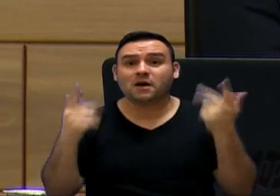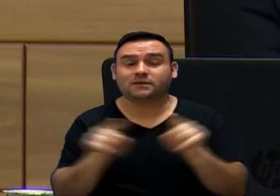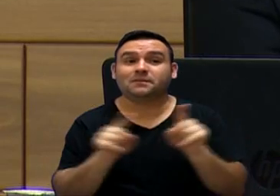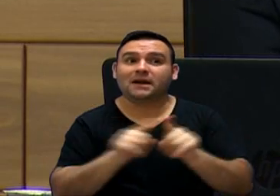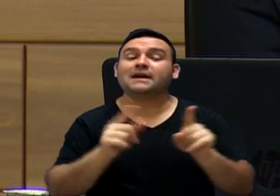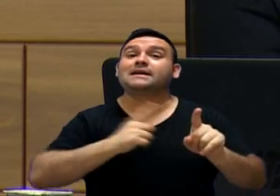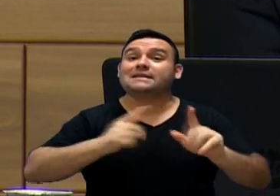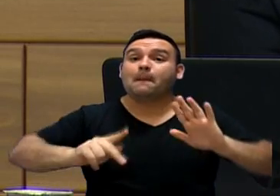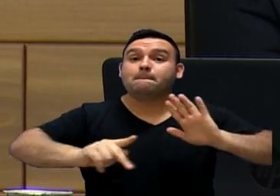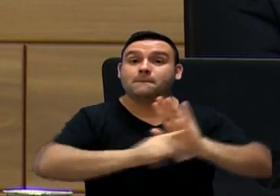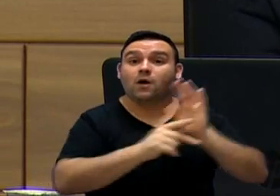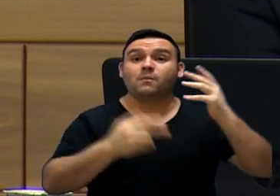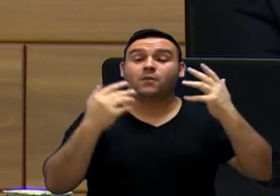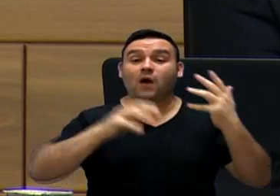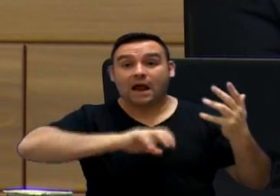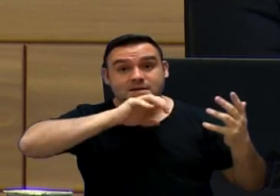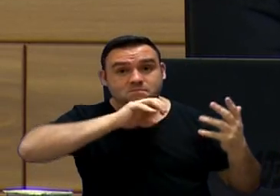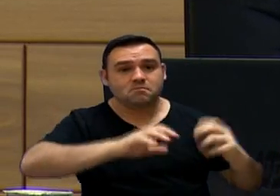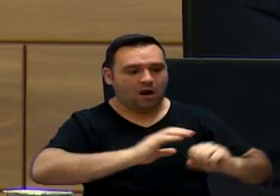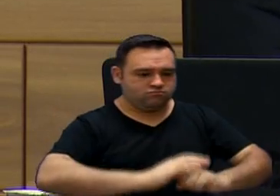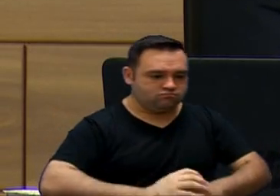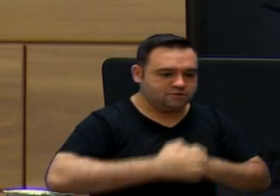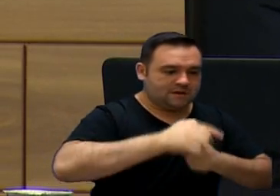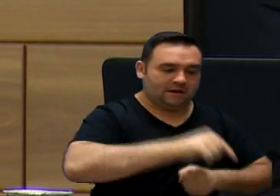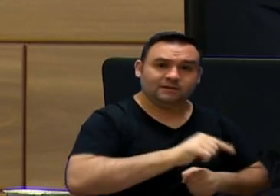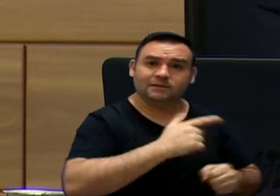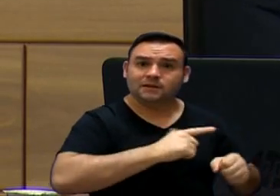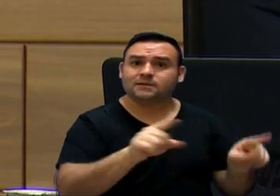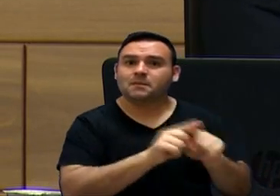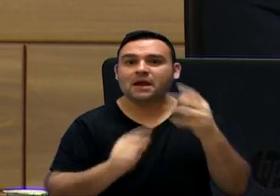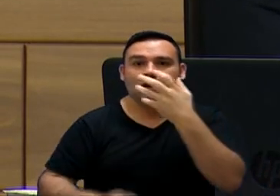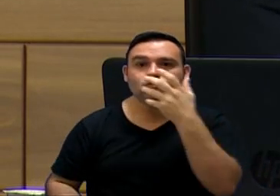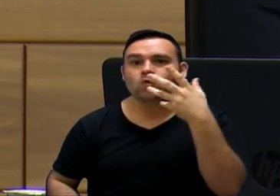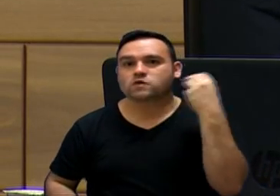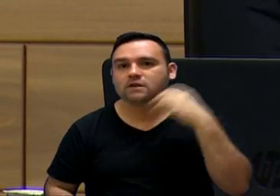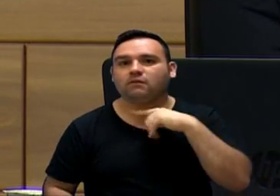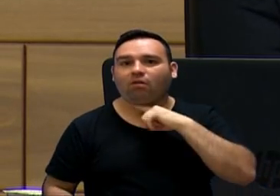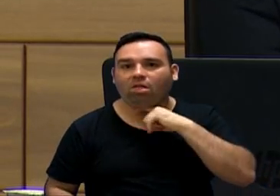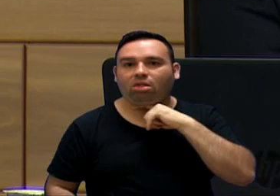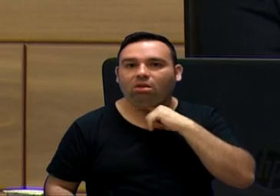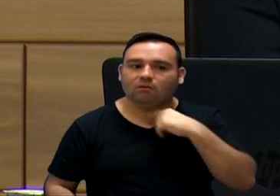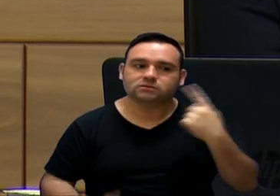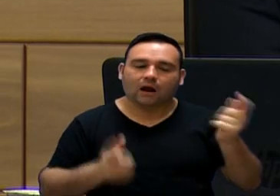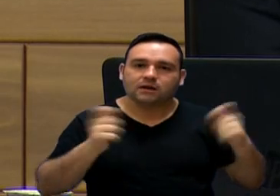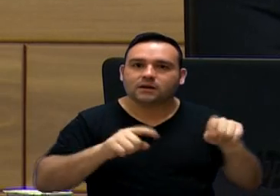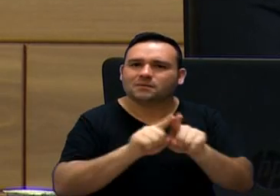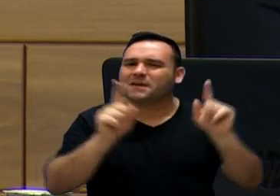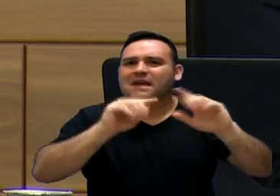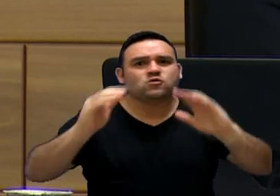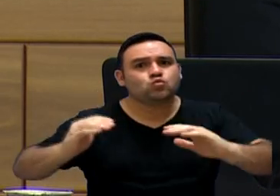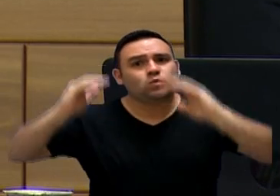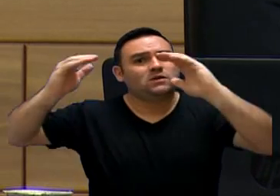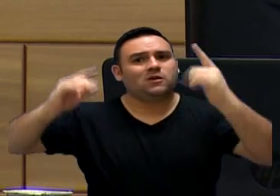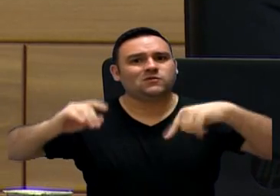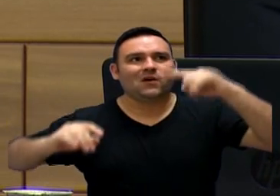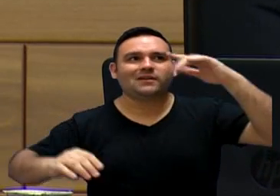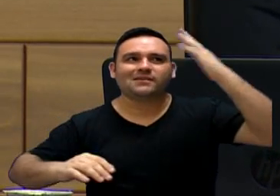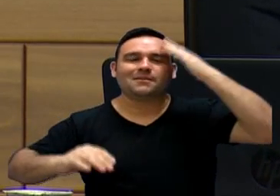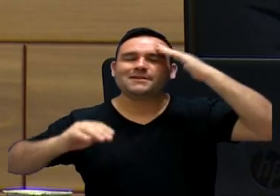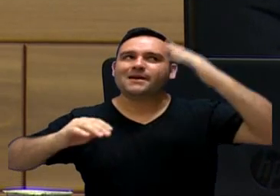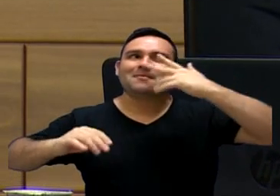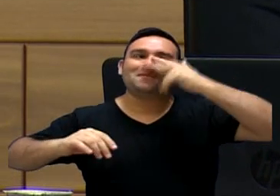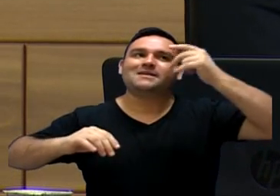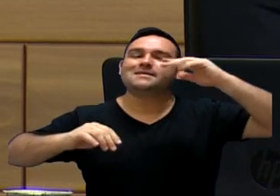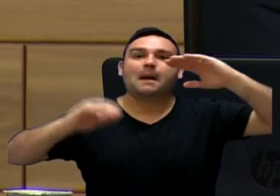Tem a manobra própria de Heinrich para animais, Então, é um negócio que é muito superior do que a gente entende, que a